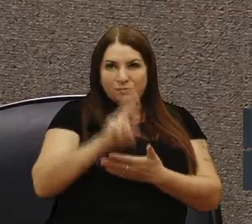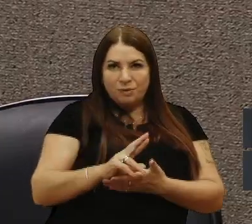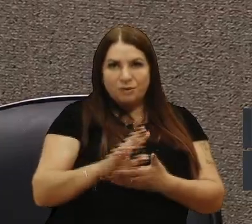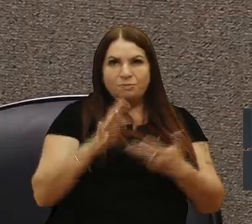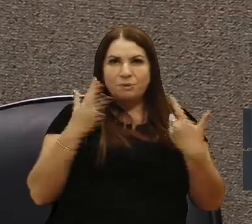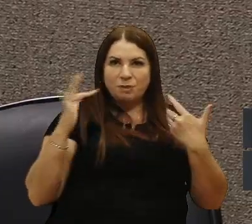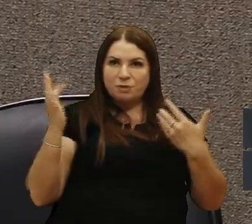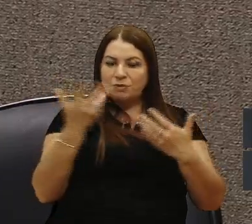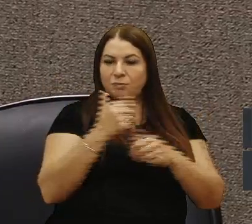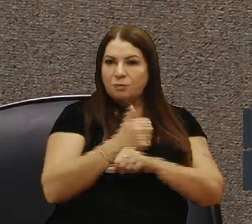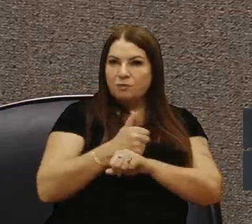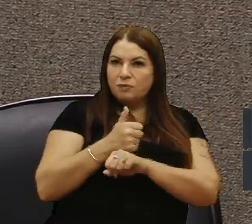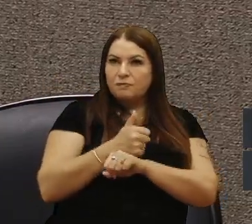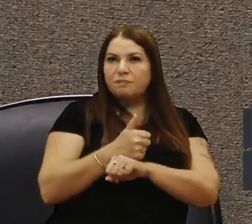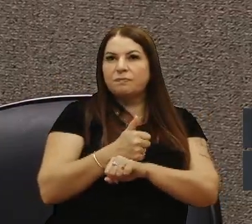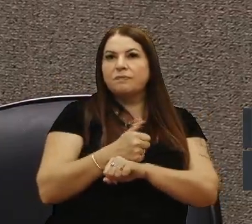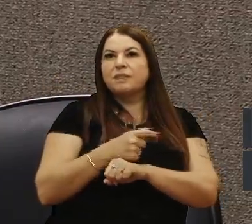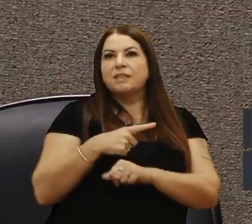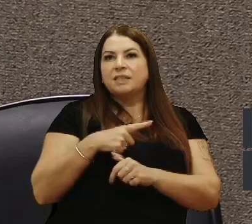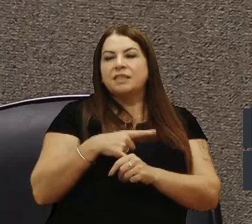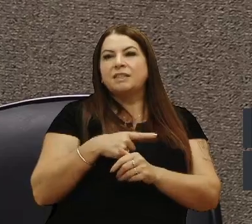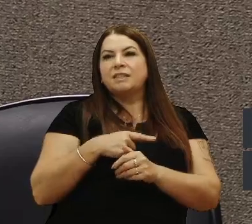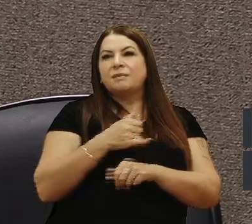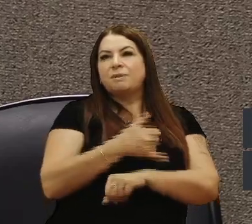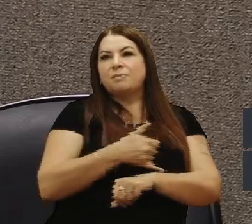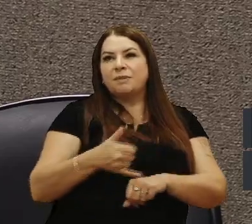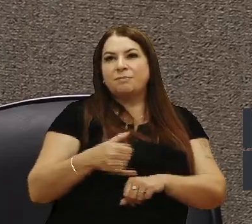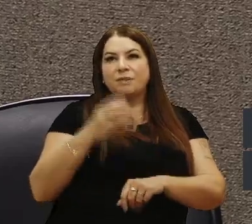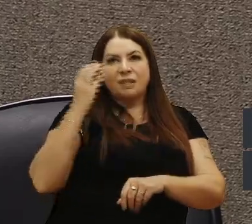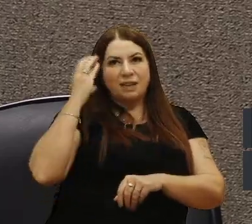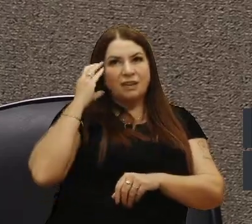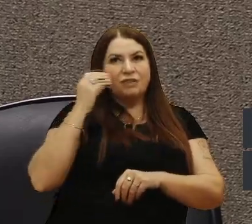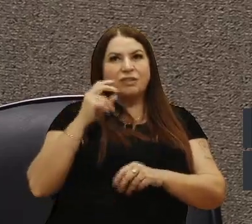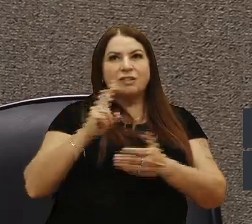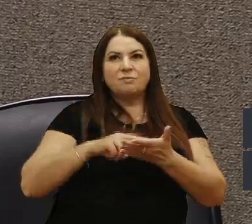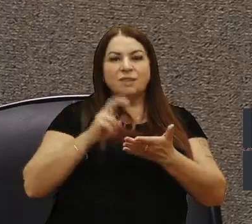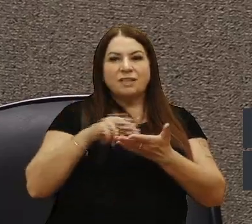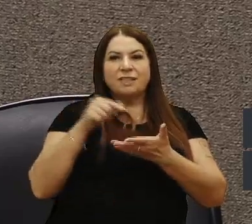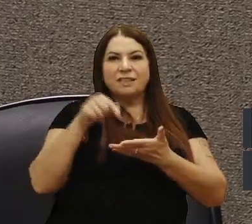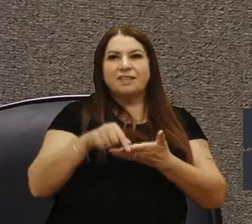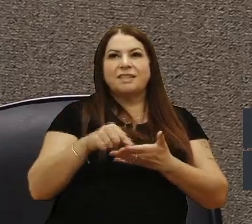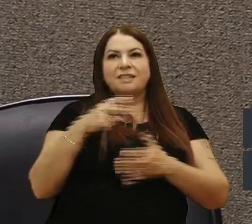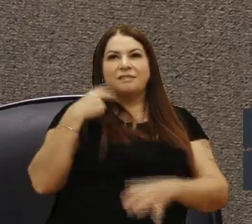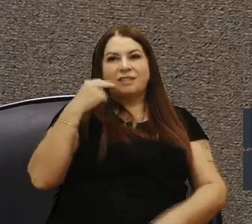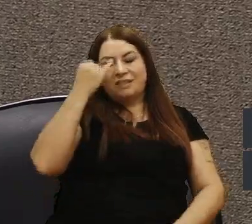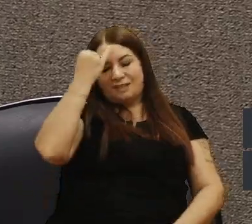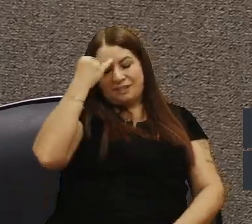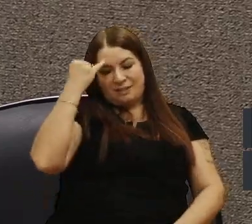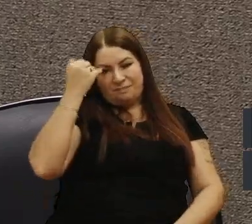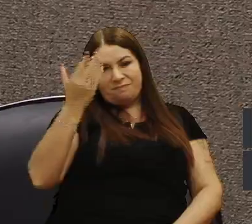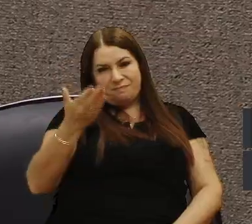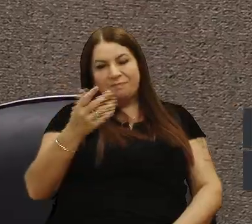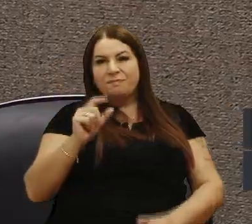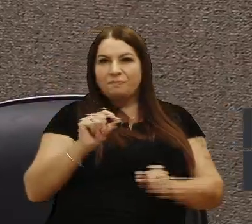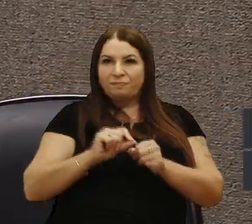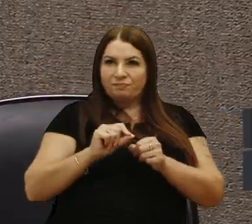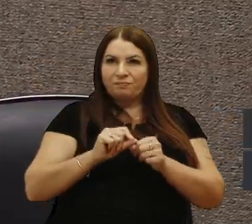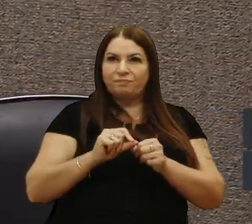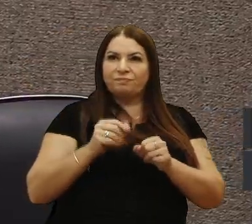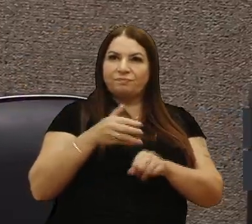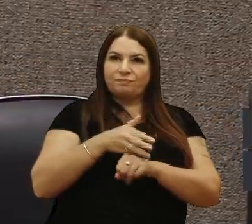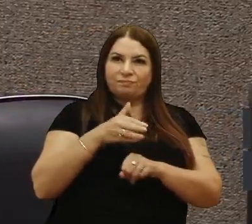a todos os profissionais que estão e que passaram pela Rádio Caxias. Vai ser uma alegria estar aqui, vereador Zé D'Ambrós, para fazer e